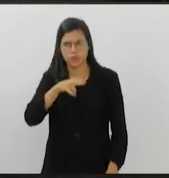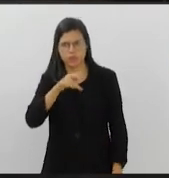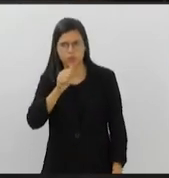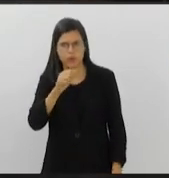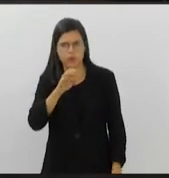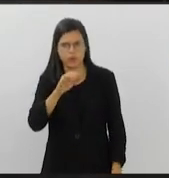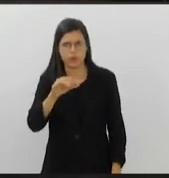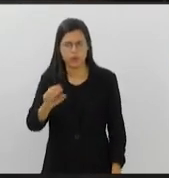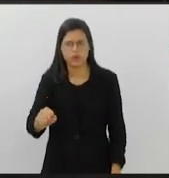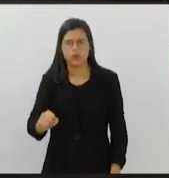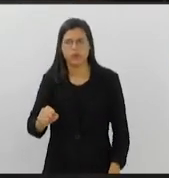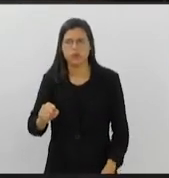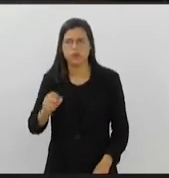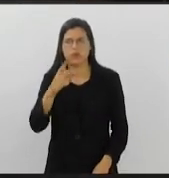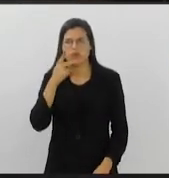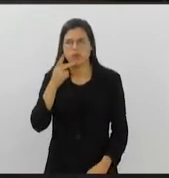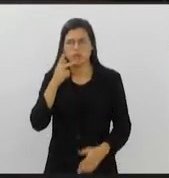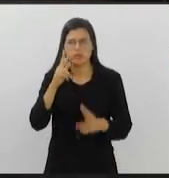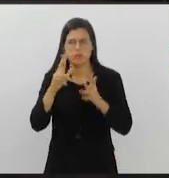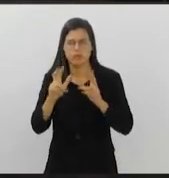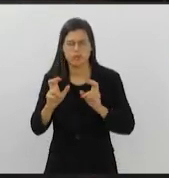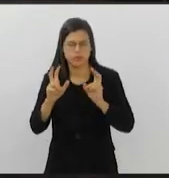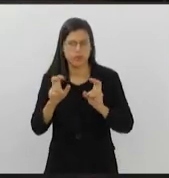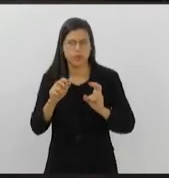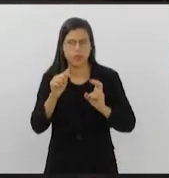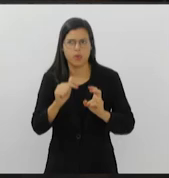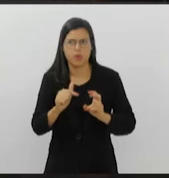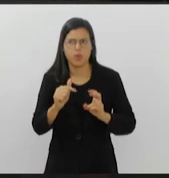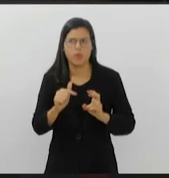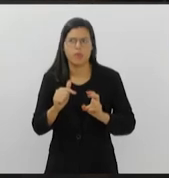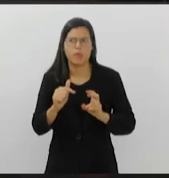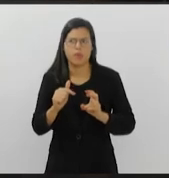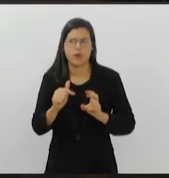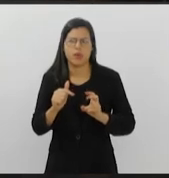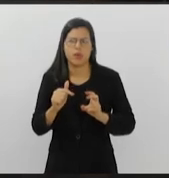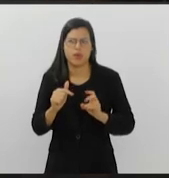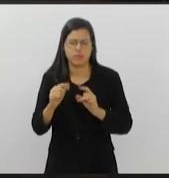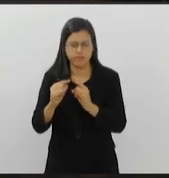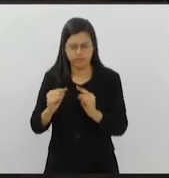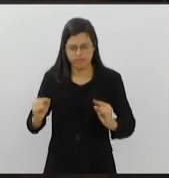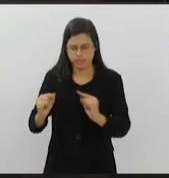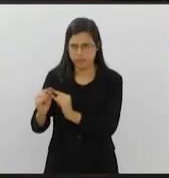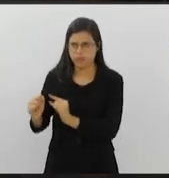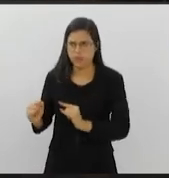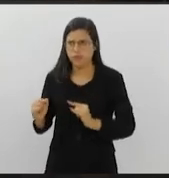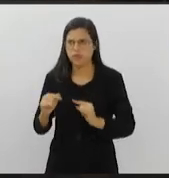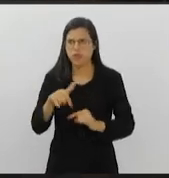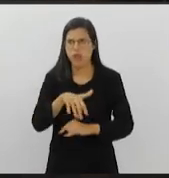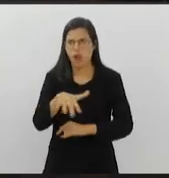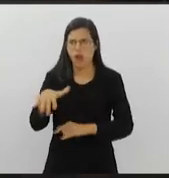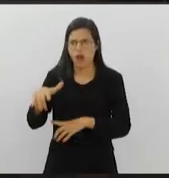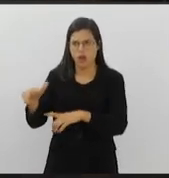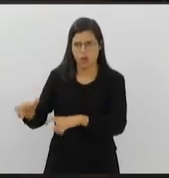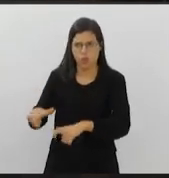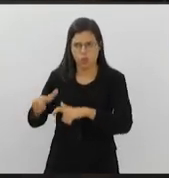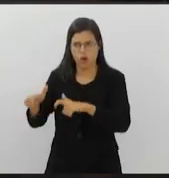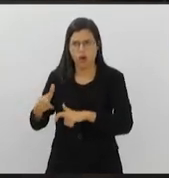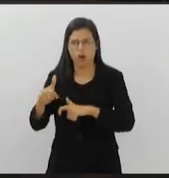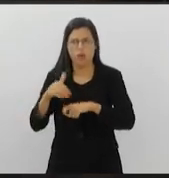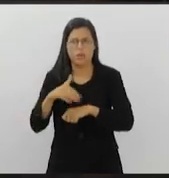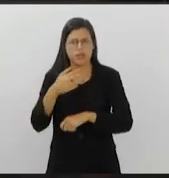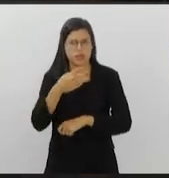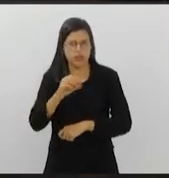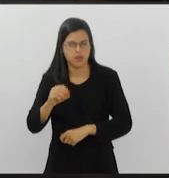e justamente falávamos sobre a questão da extensão, né, da área rural, que são mais de 300 quilômetros de